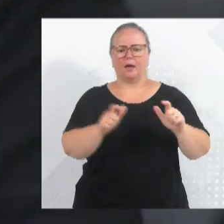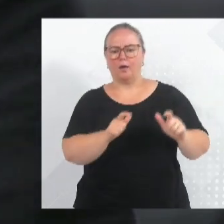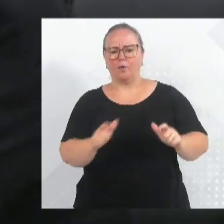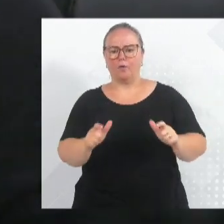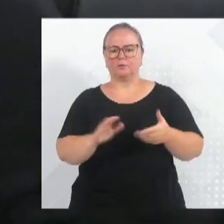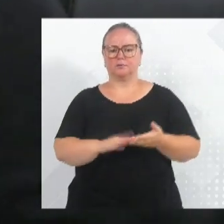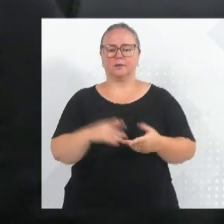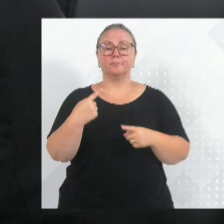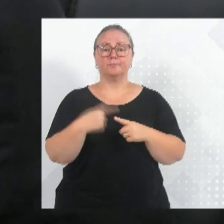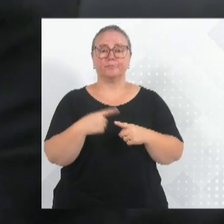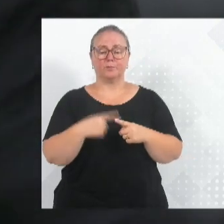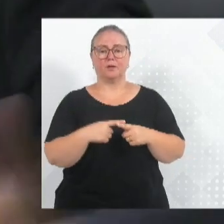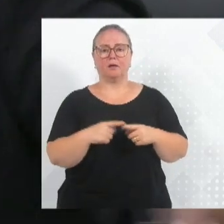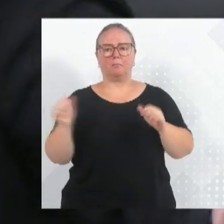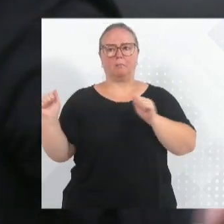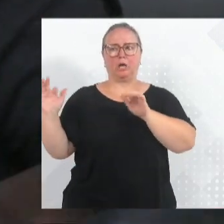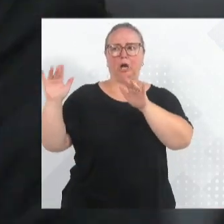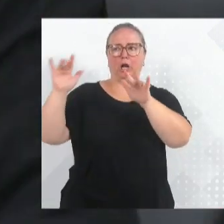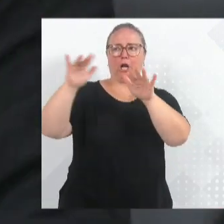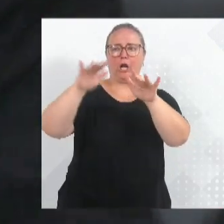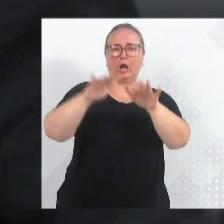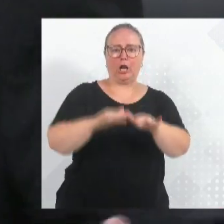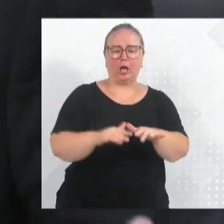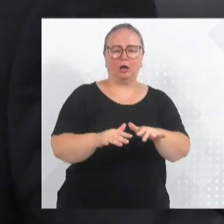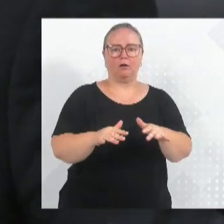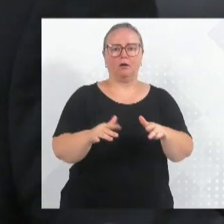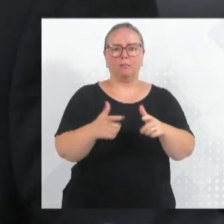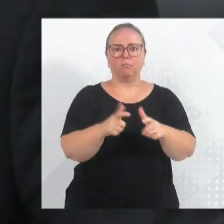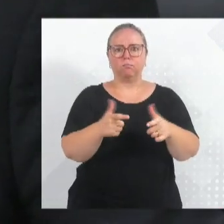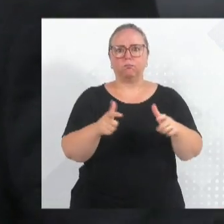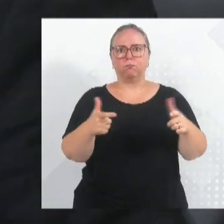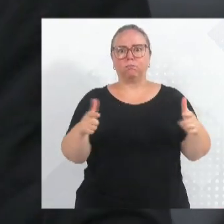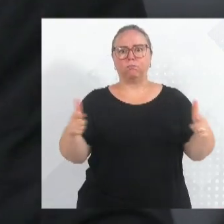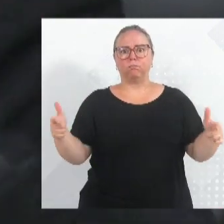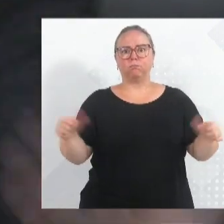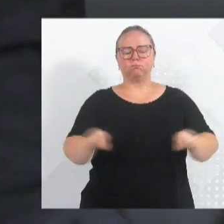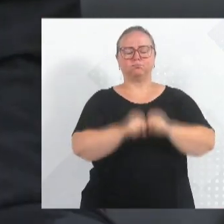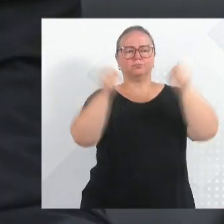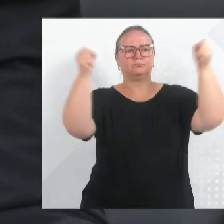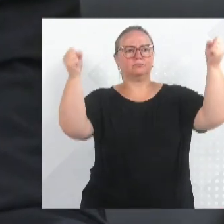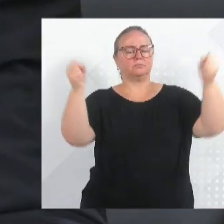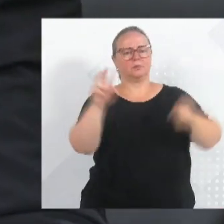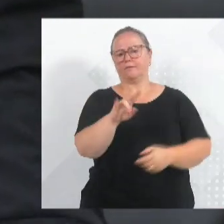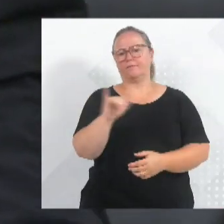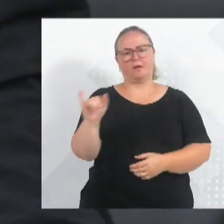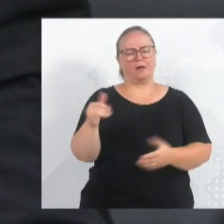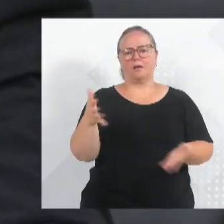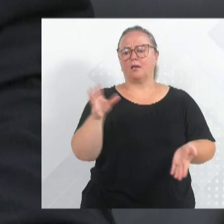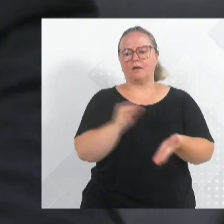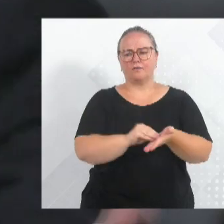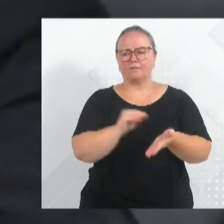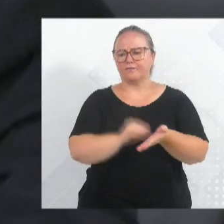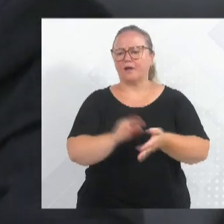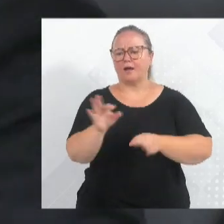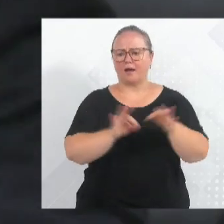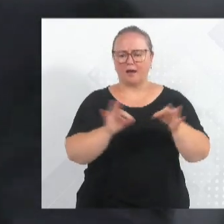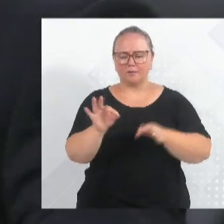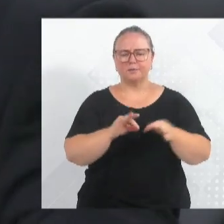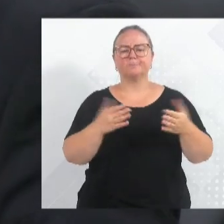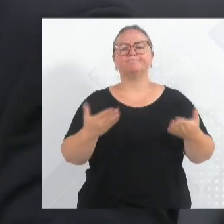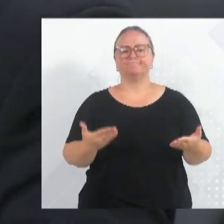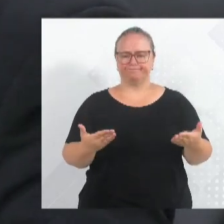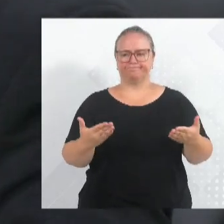a migração está tão grande que não vai dar conta, o sistema vai colapsar. E aí falta o planejamento, que não é de agora. Na SAMAI,